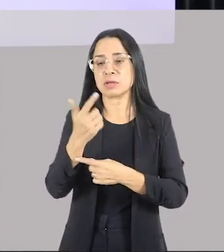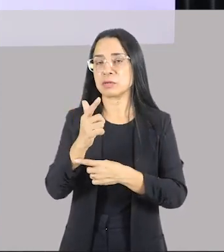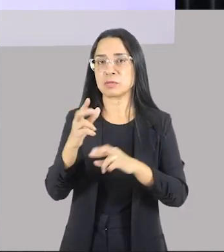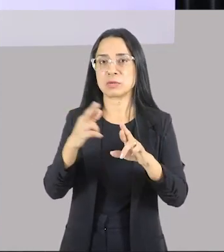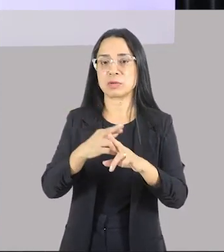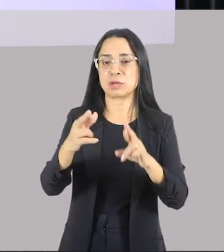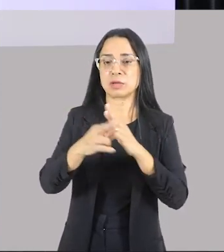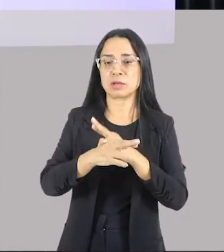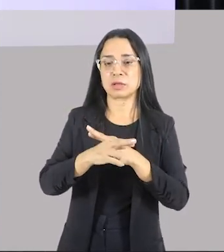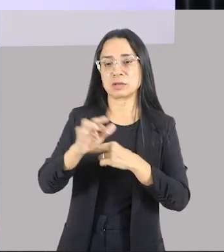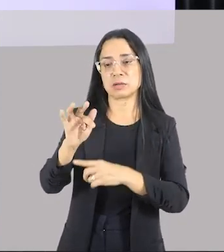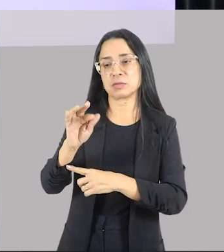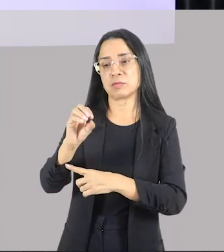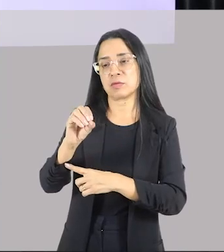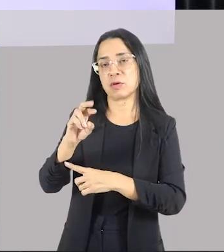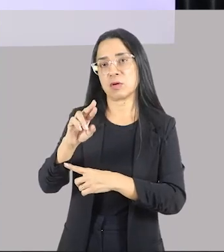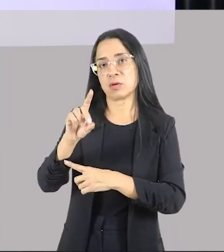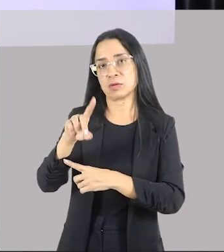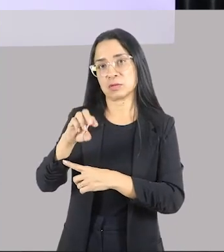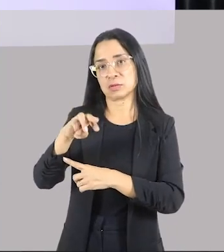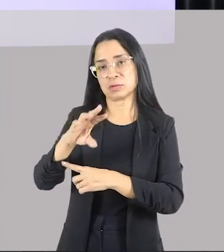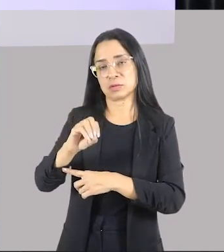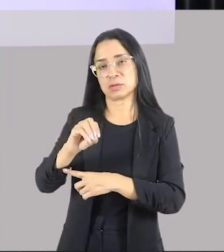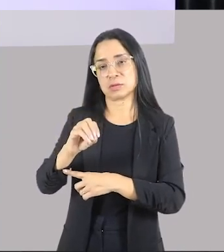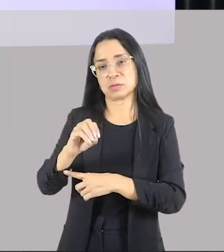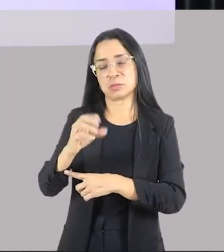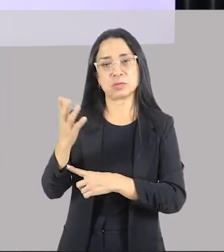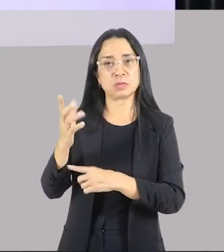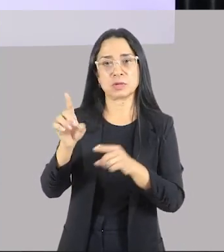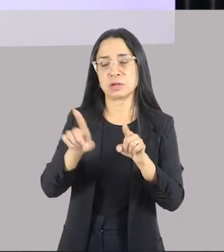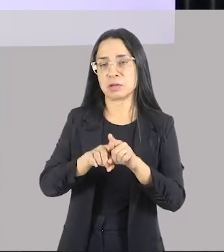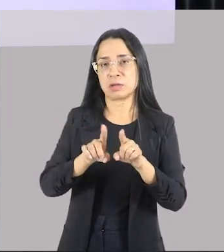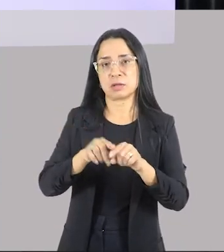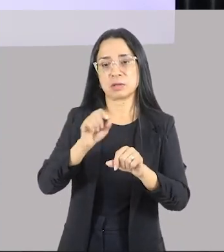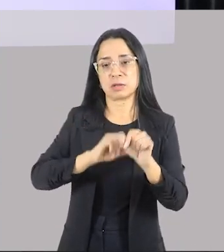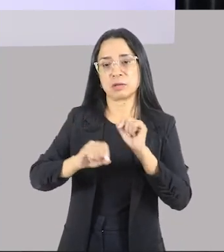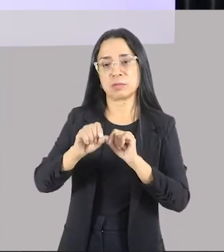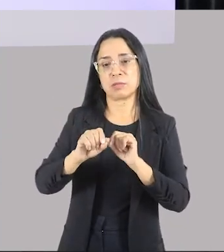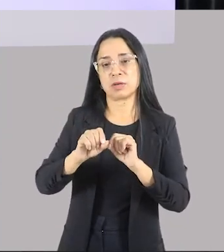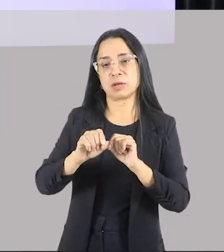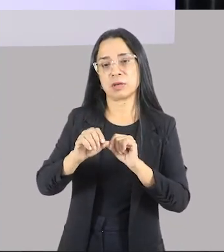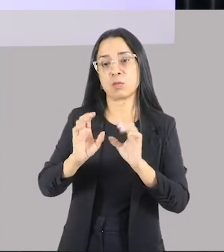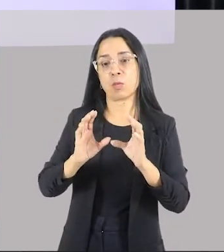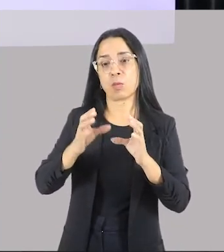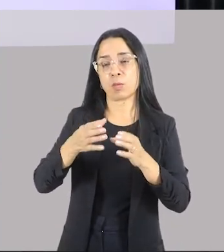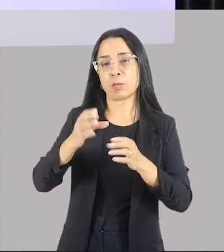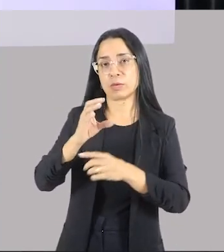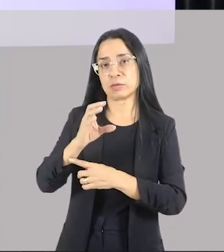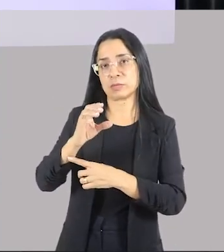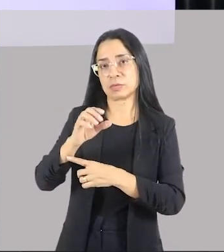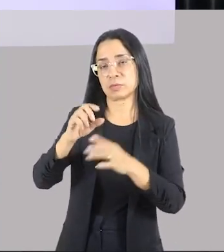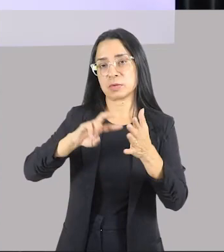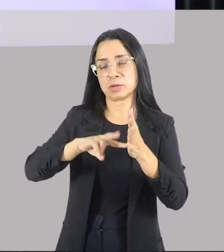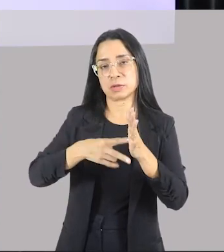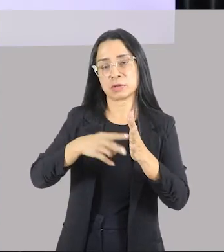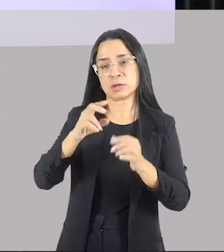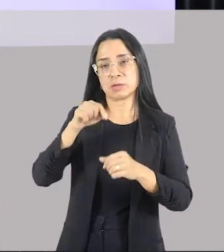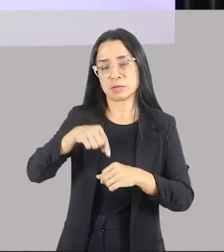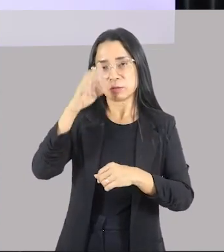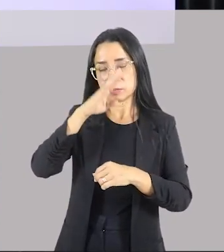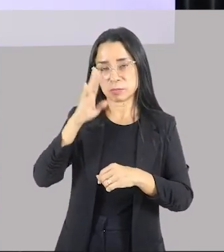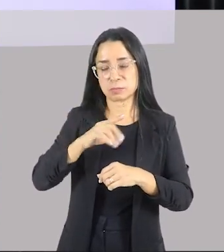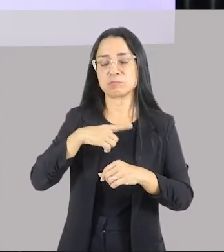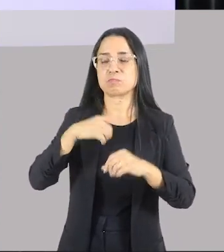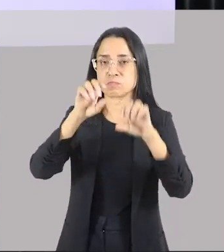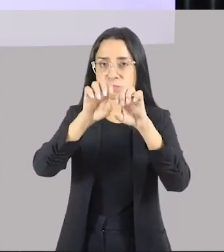relação entre o Fordismo e muito menos, né, há esse corporativismo sindical no Brasil instituído. Existe uma estrutura de